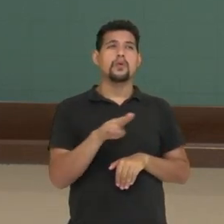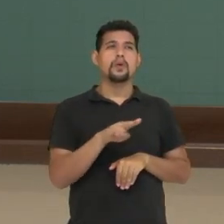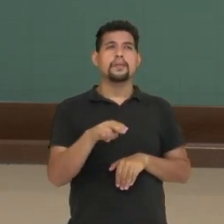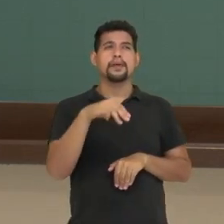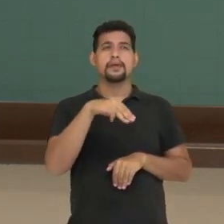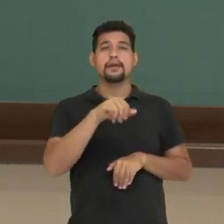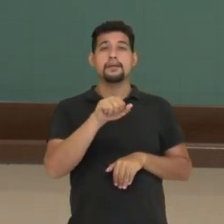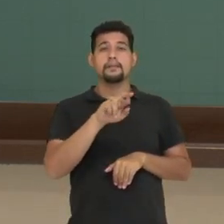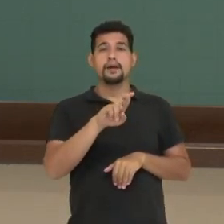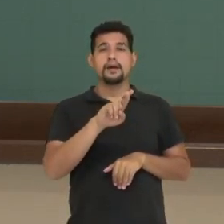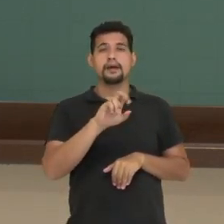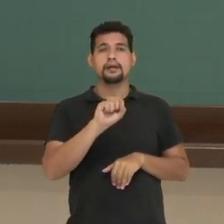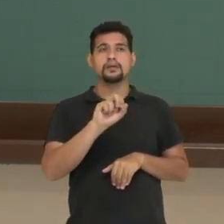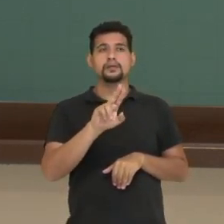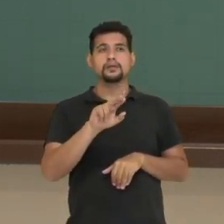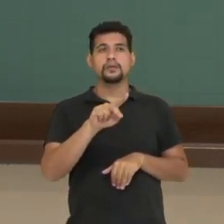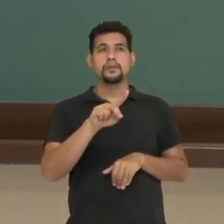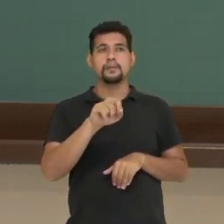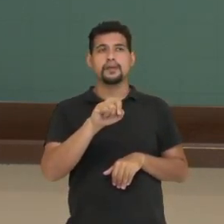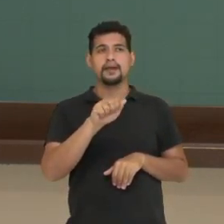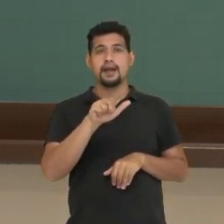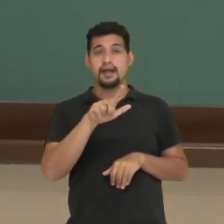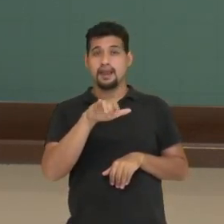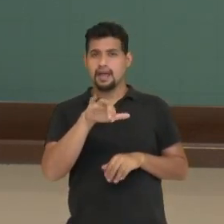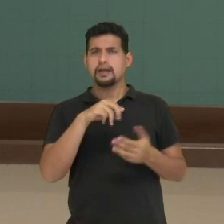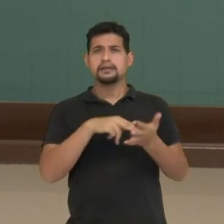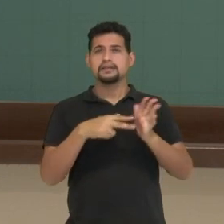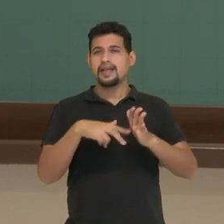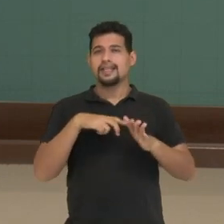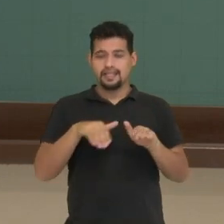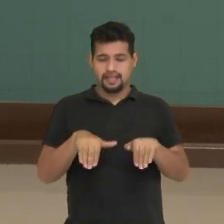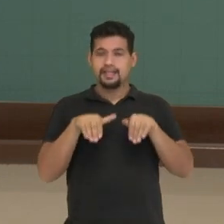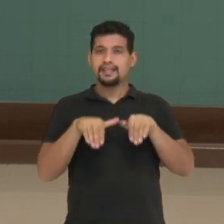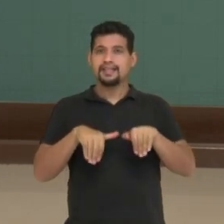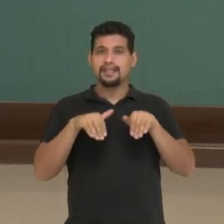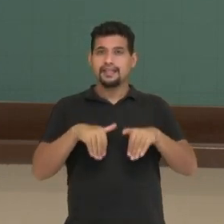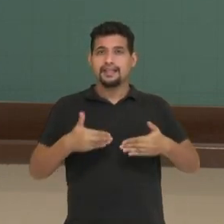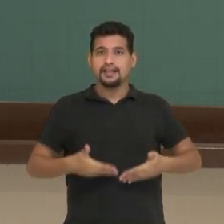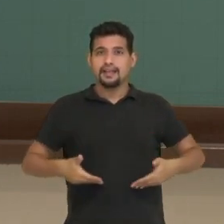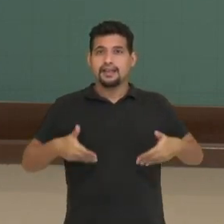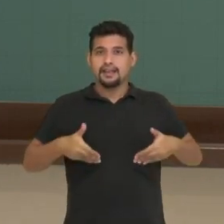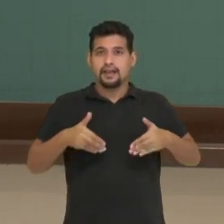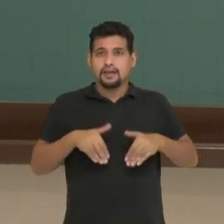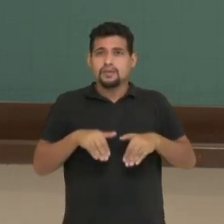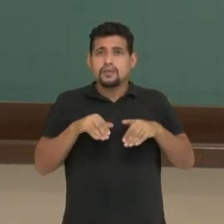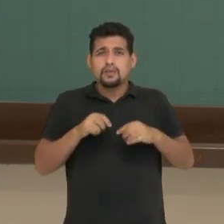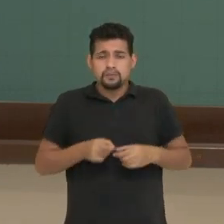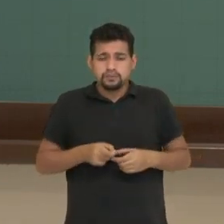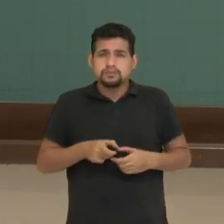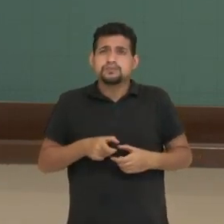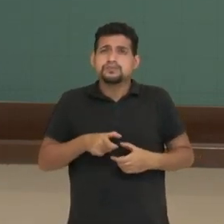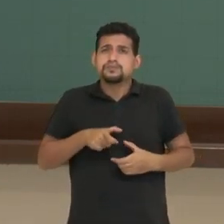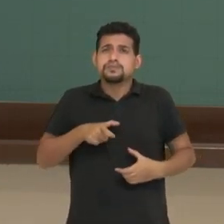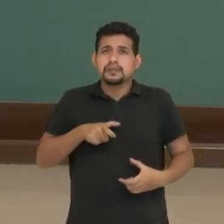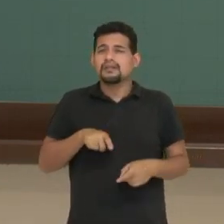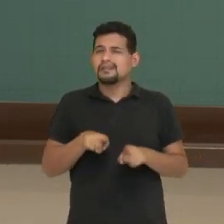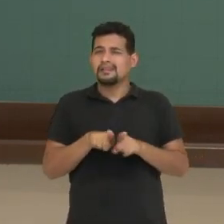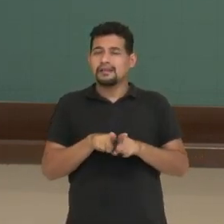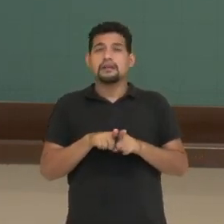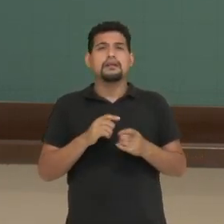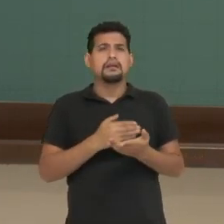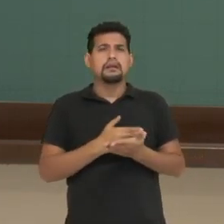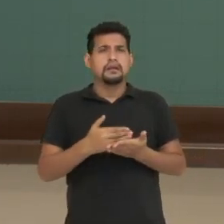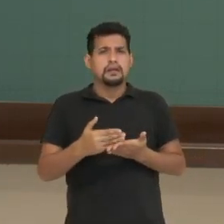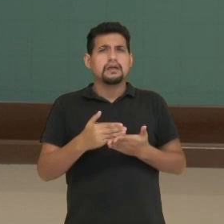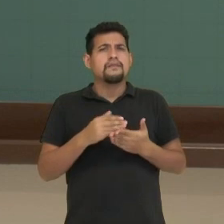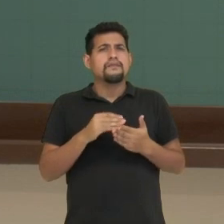Marsúpio é essa bolsa que fica no ventre. Então o filhotinho ele nasce muito pequenininho ainda no formato de embrião,